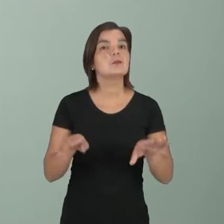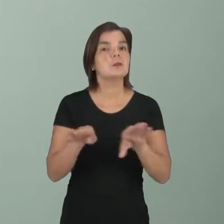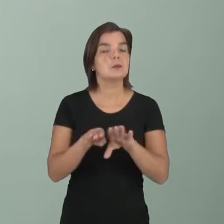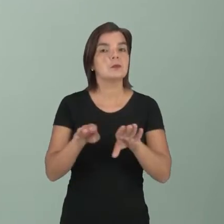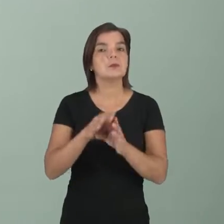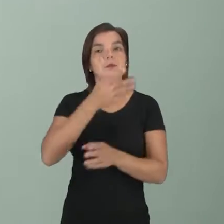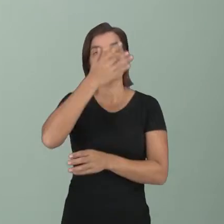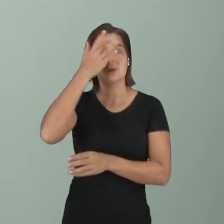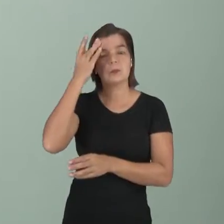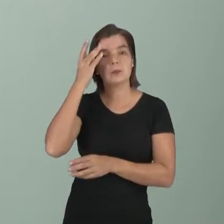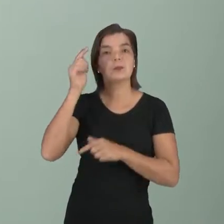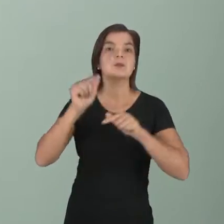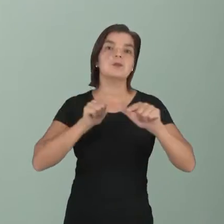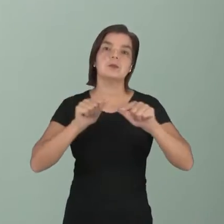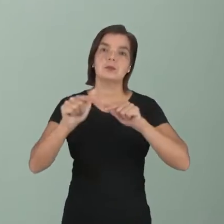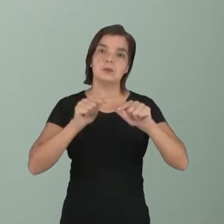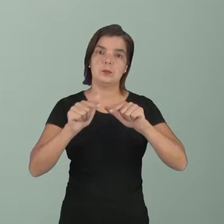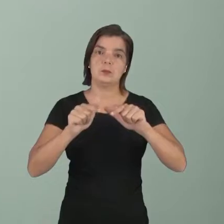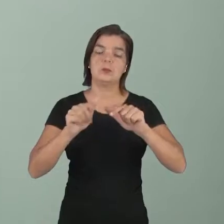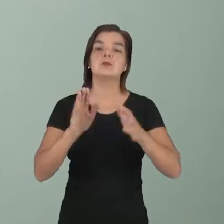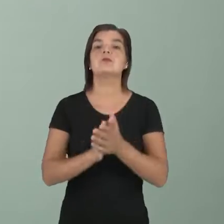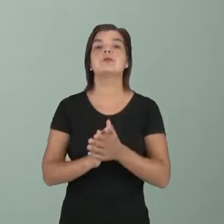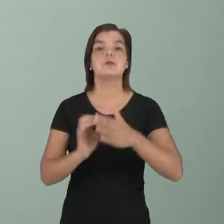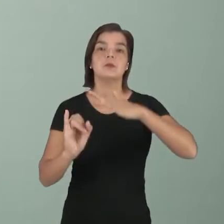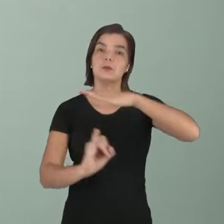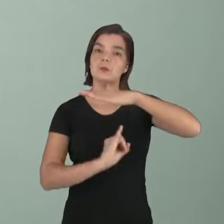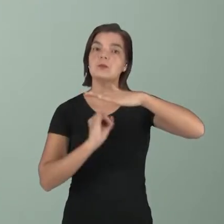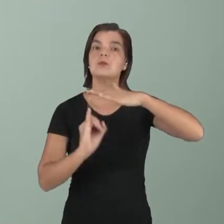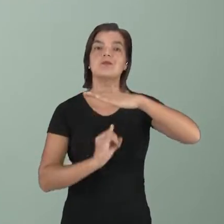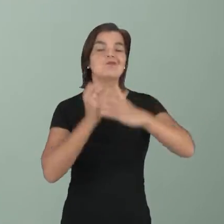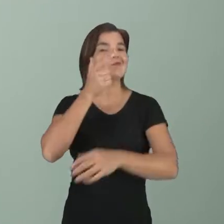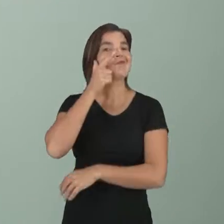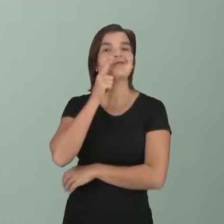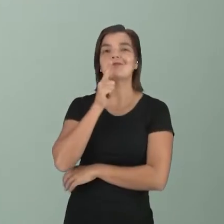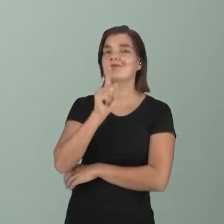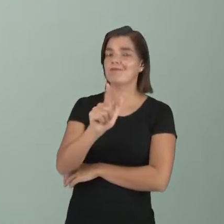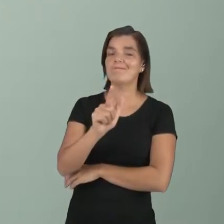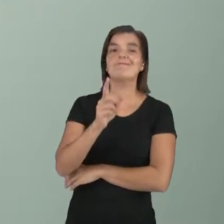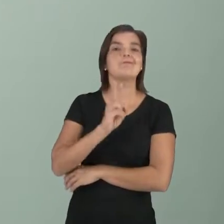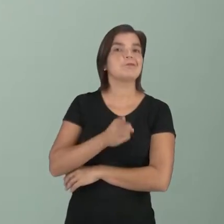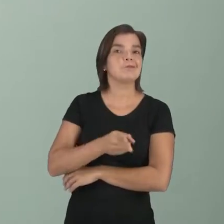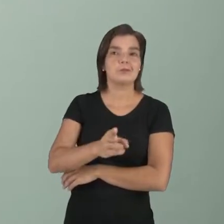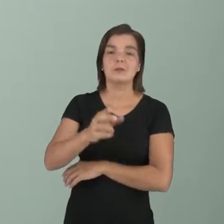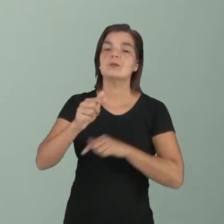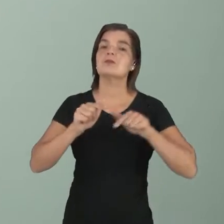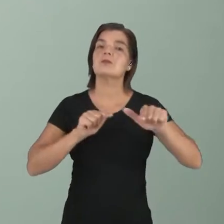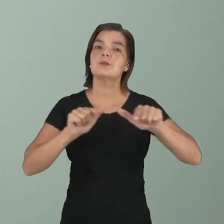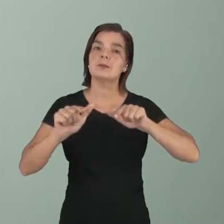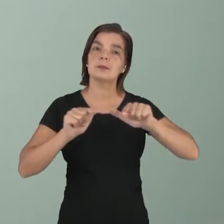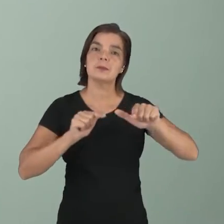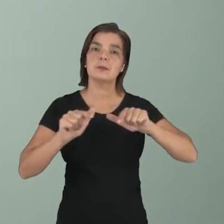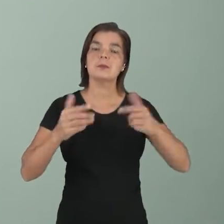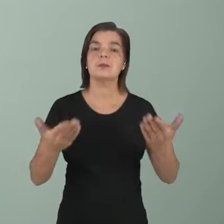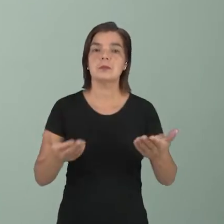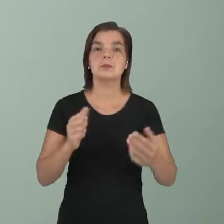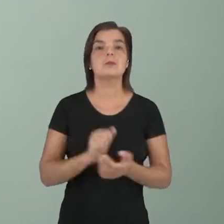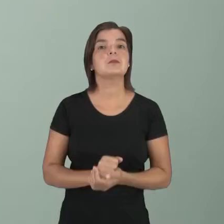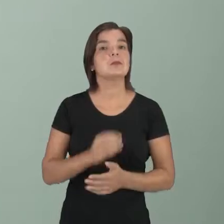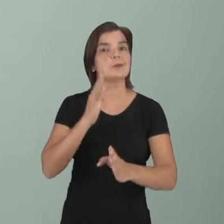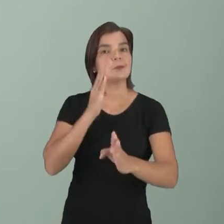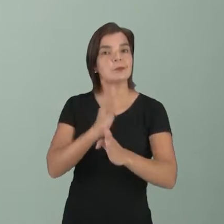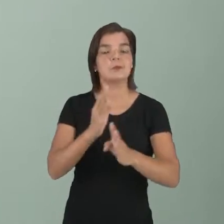mesmo aqueles que trabalhavam de forma informal não estão conseguindo manter-se trabalhando